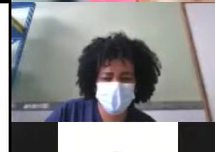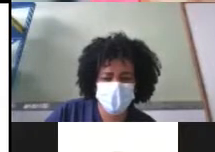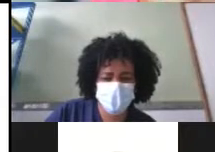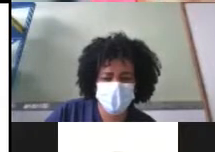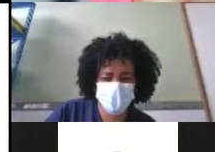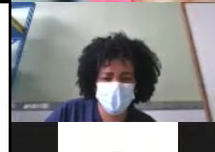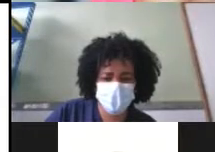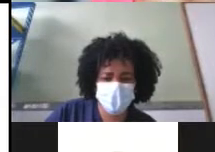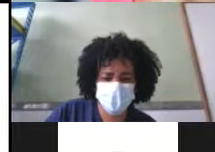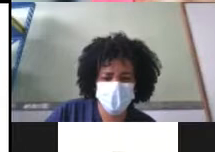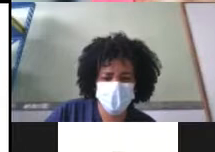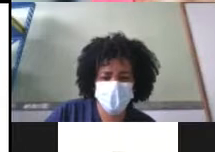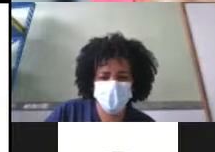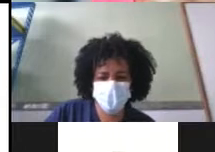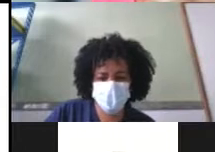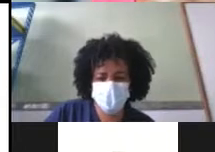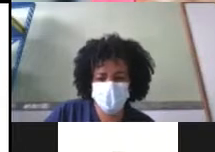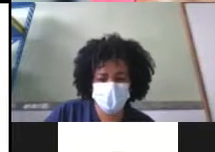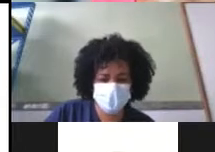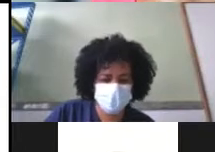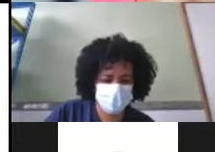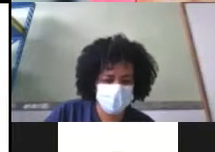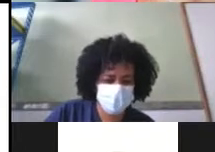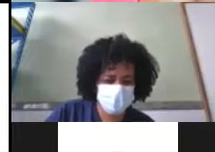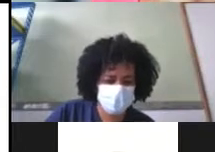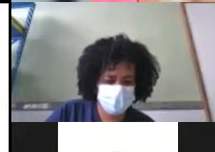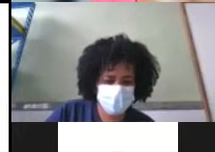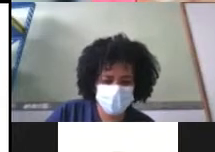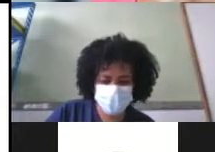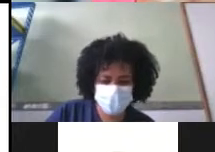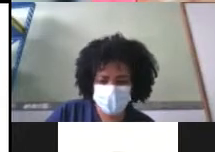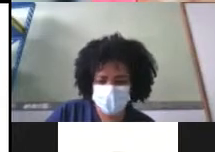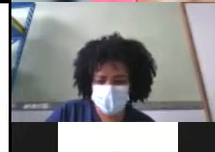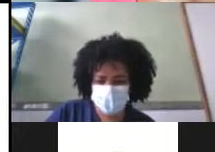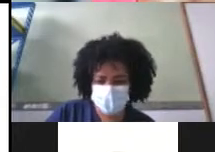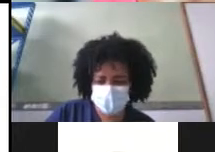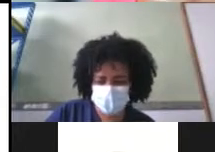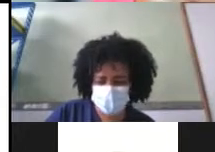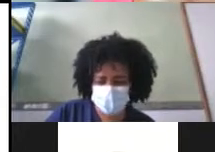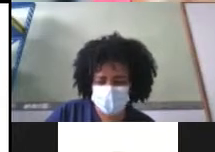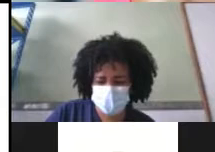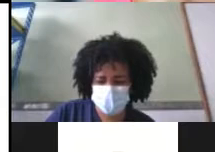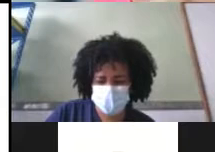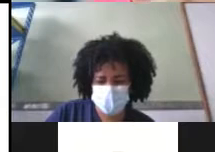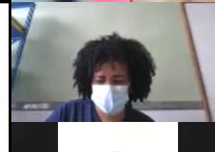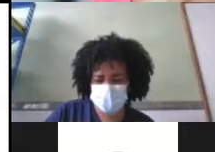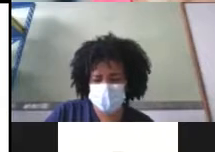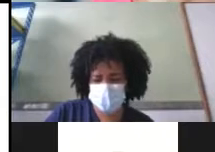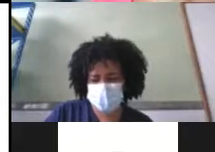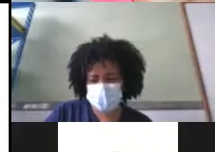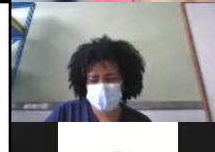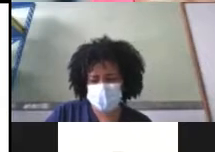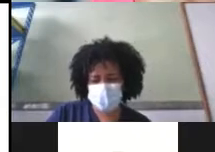dessa dualidade que existe, né, de um tipo de educação para as classes menos abastadas e uma outra educação, né, que é